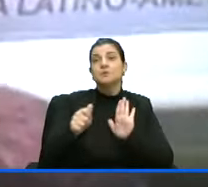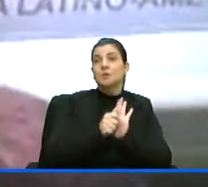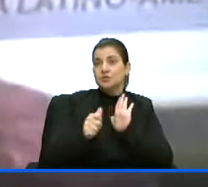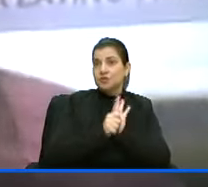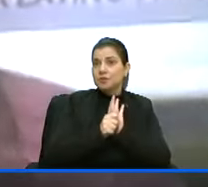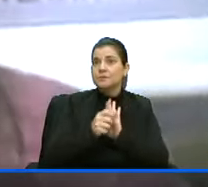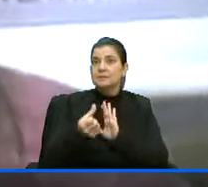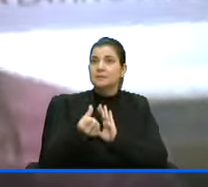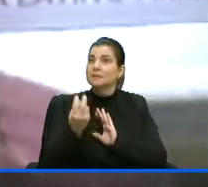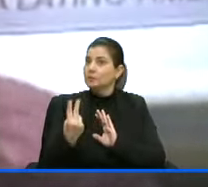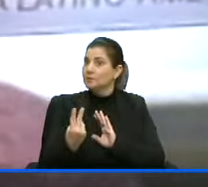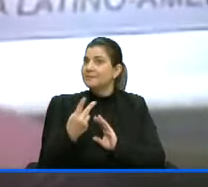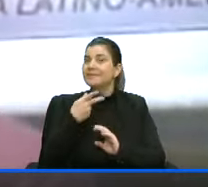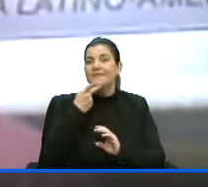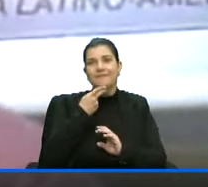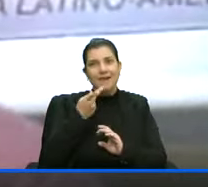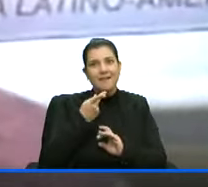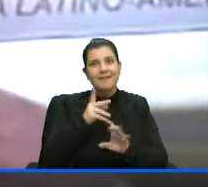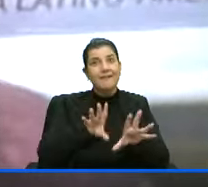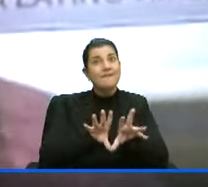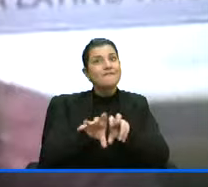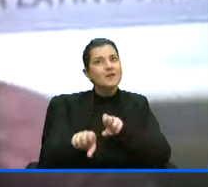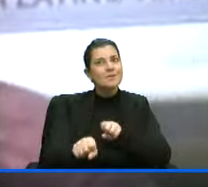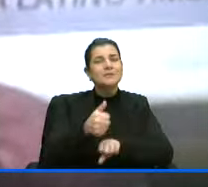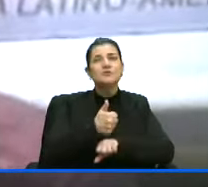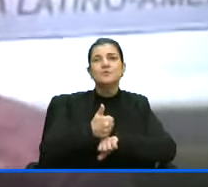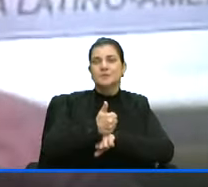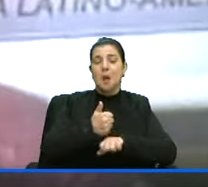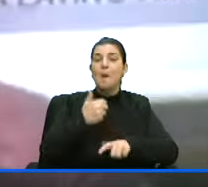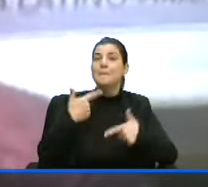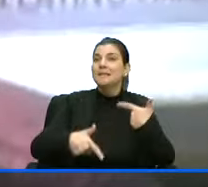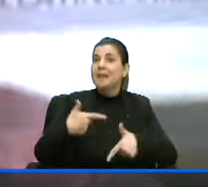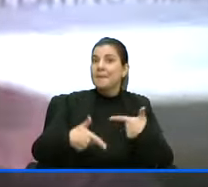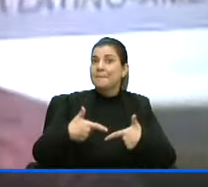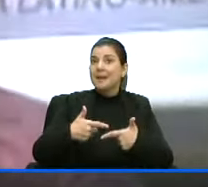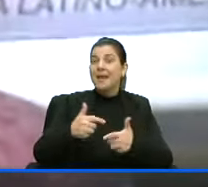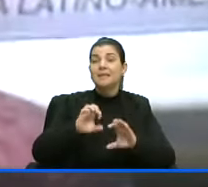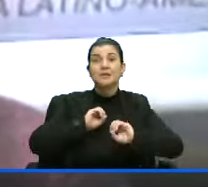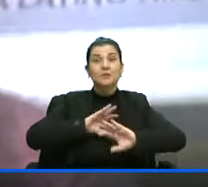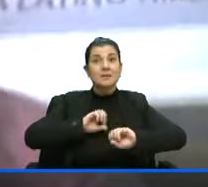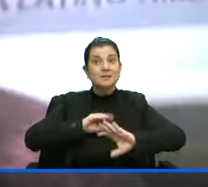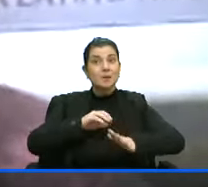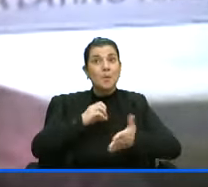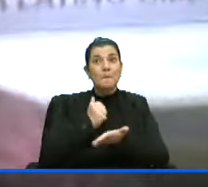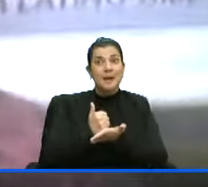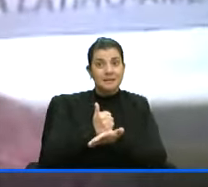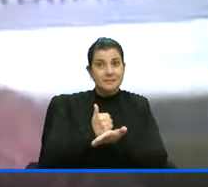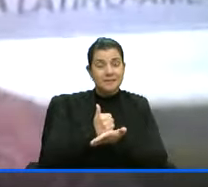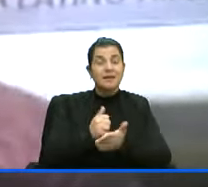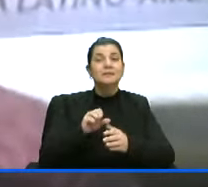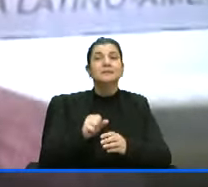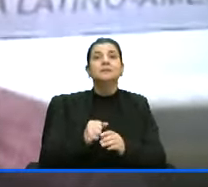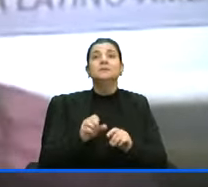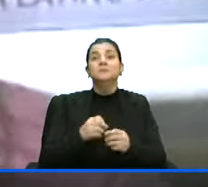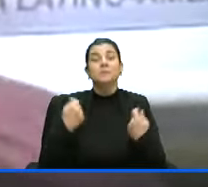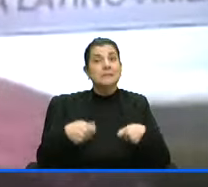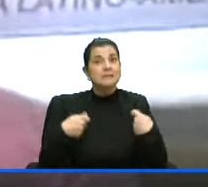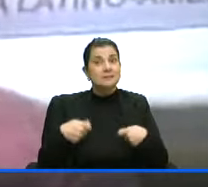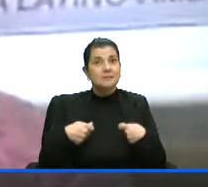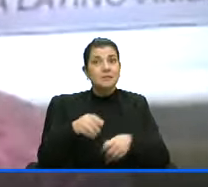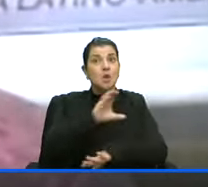que fala que a formação de docentes para atuar na educação básica e educação infantil é a primeira etapa, né? Deveria ser